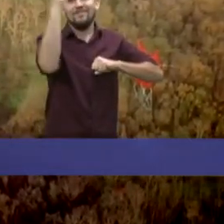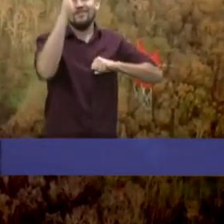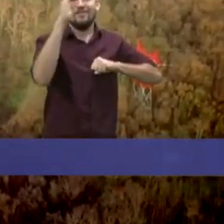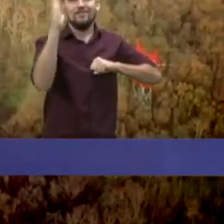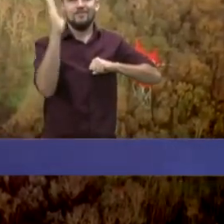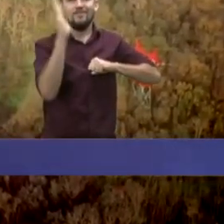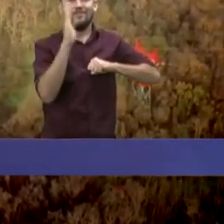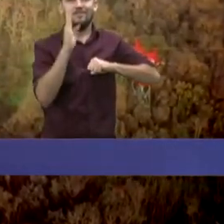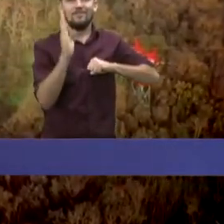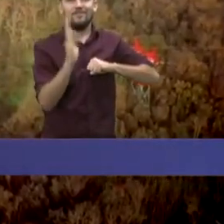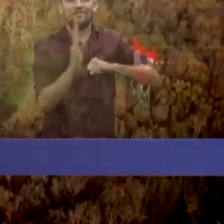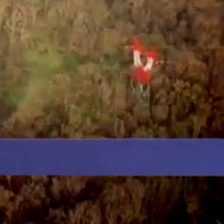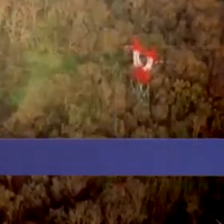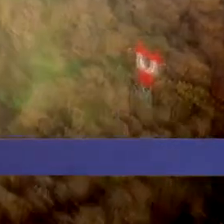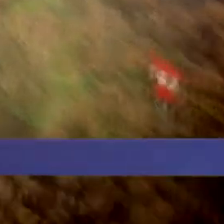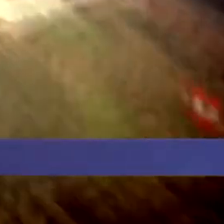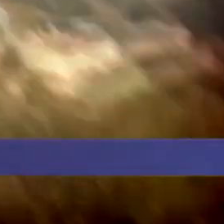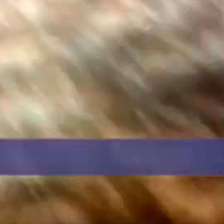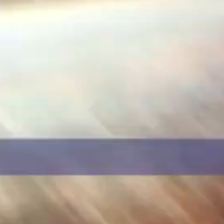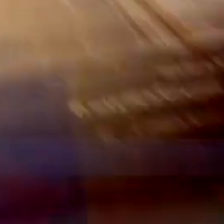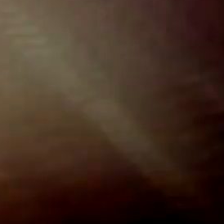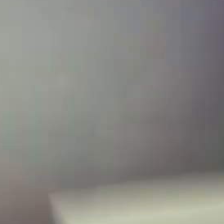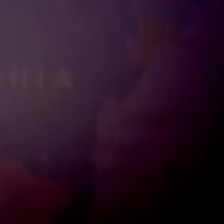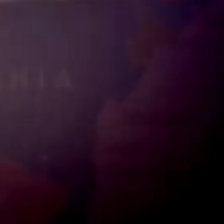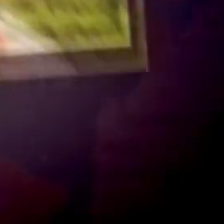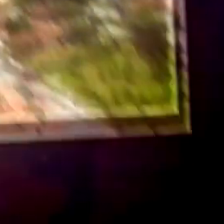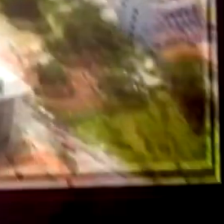amada, Brasil.